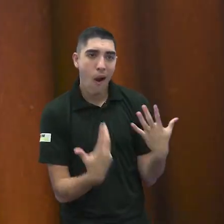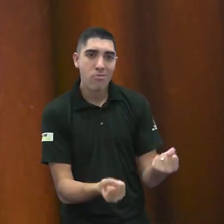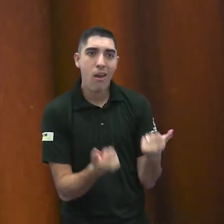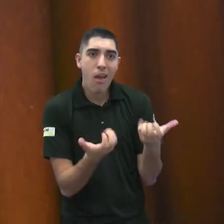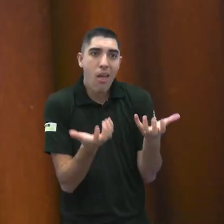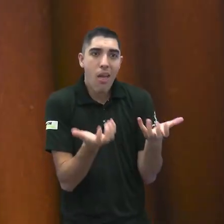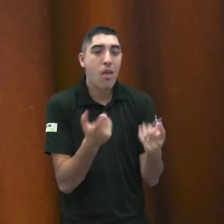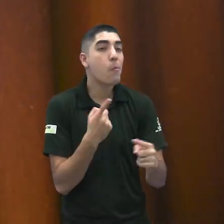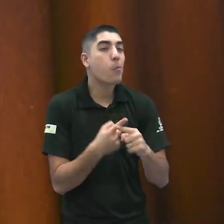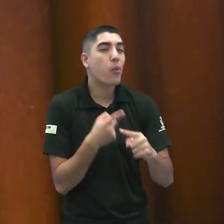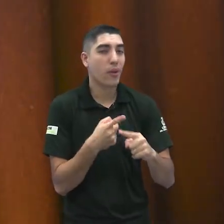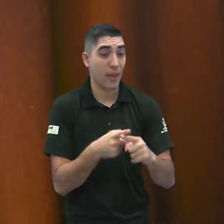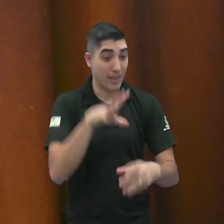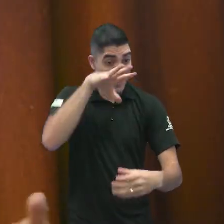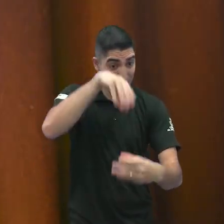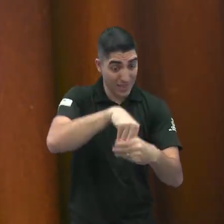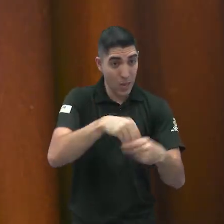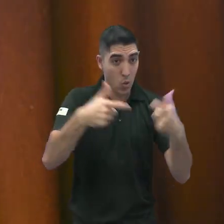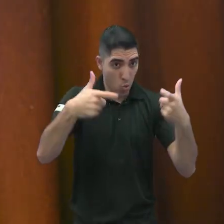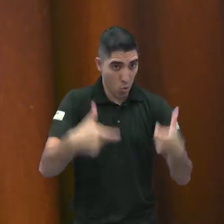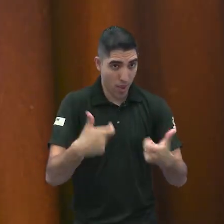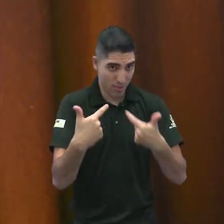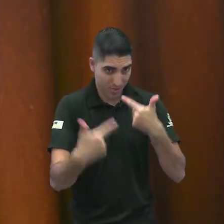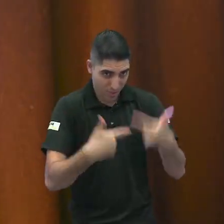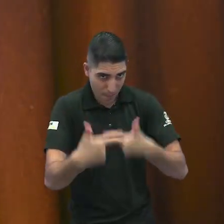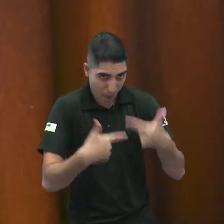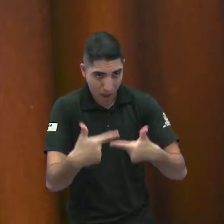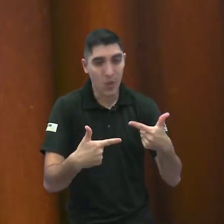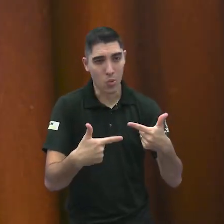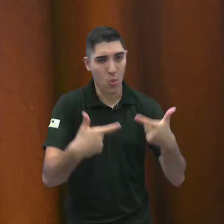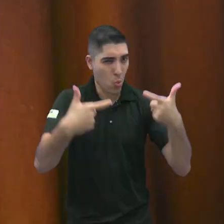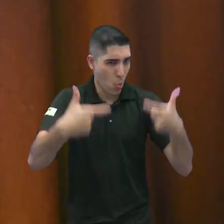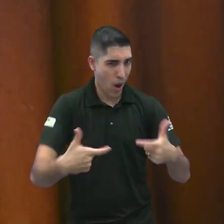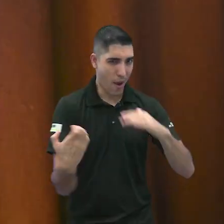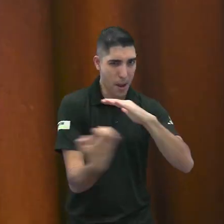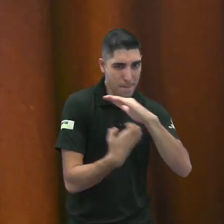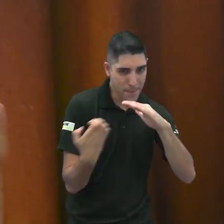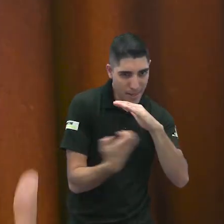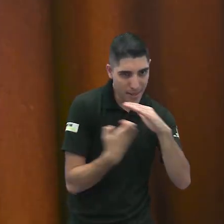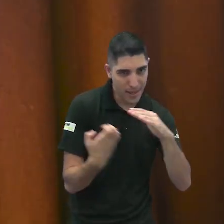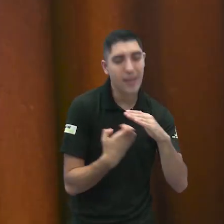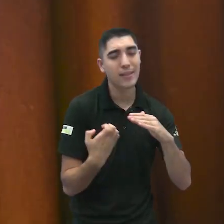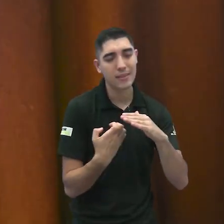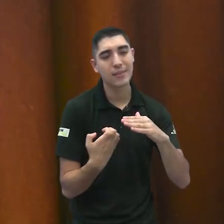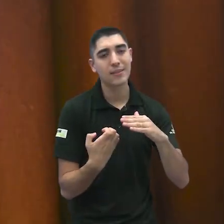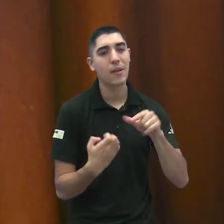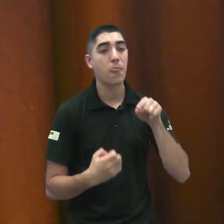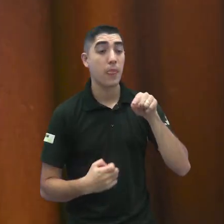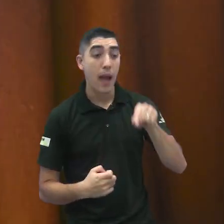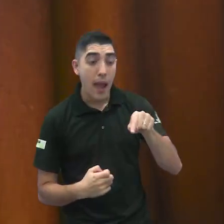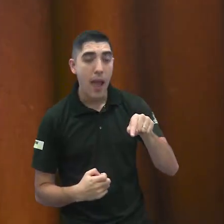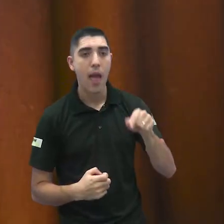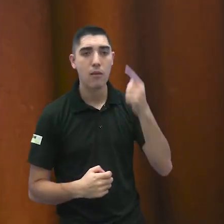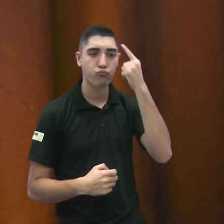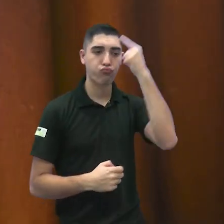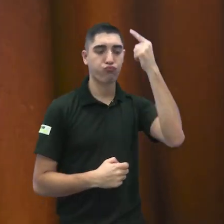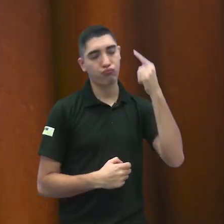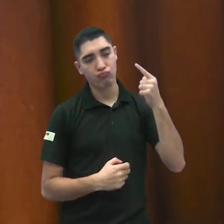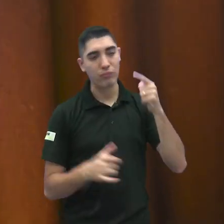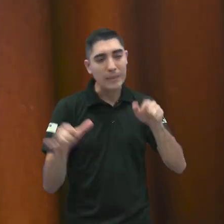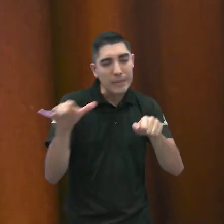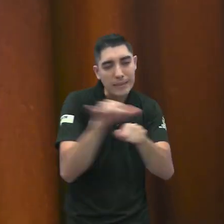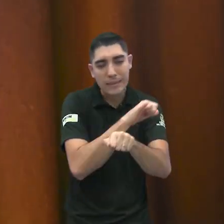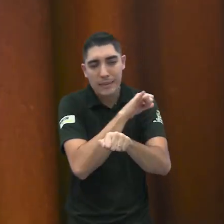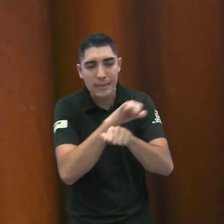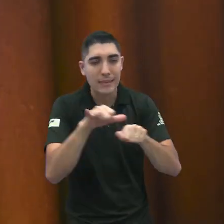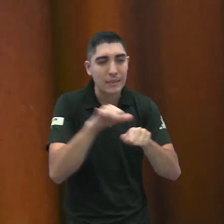instrumento para que ele pudesse, dentro do ambiente de trabalho, dentro do ambiente, né, ali organizacional e